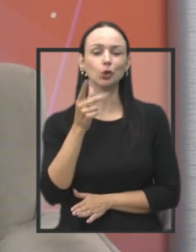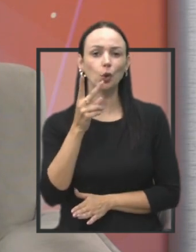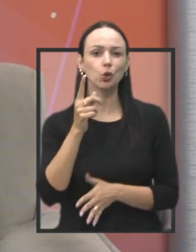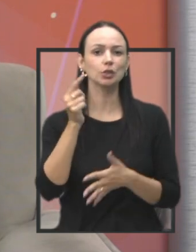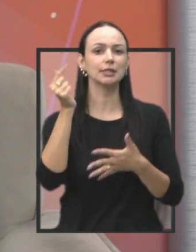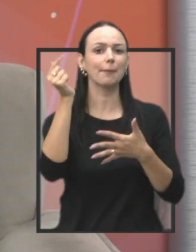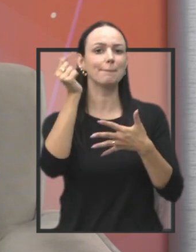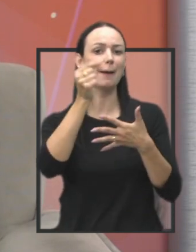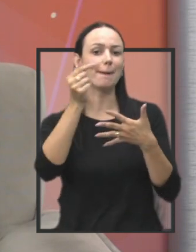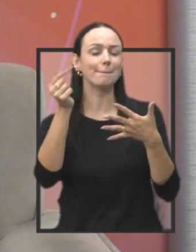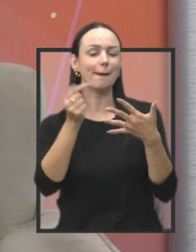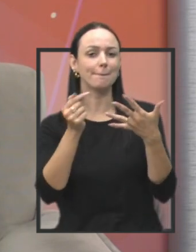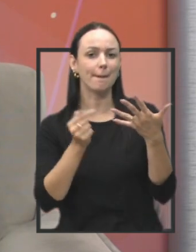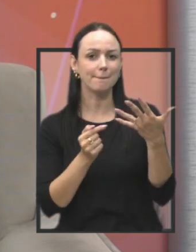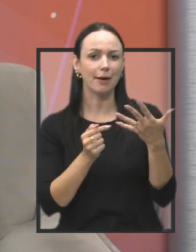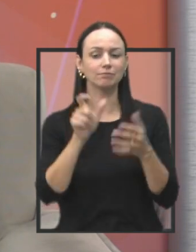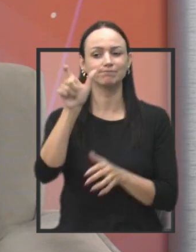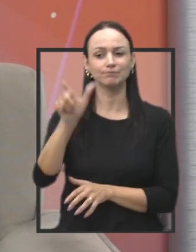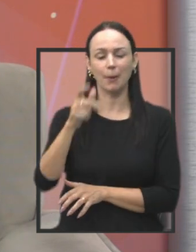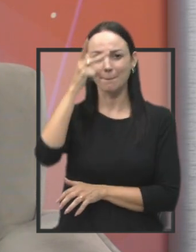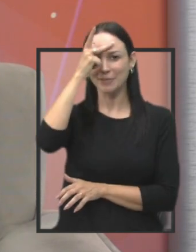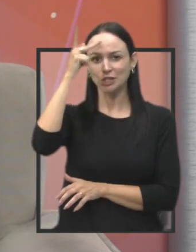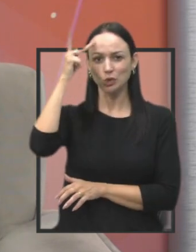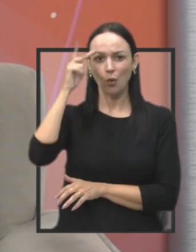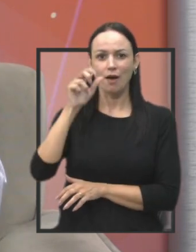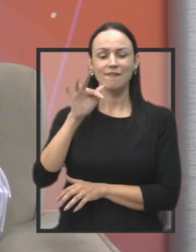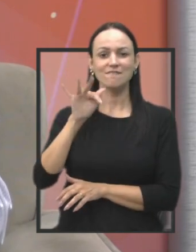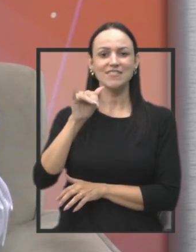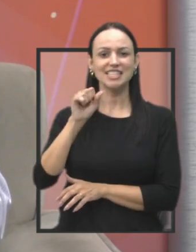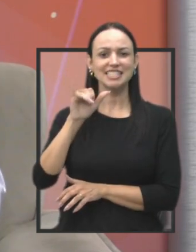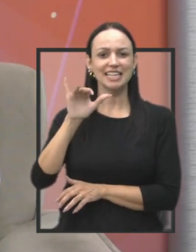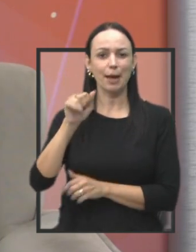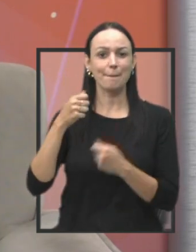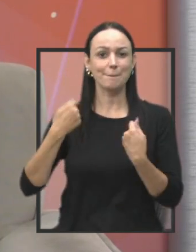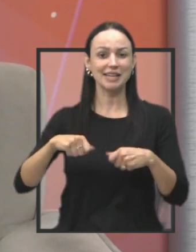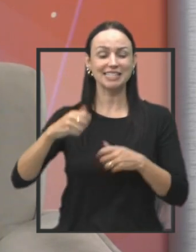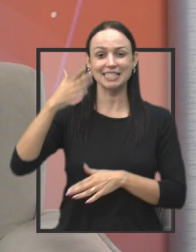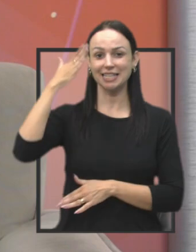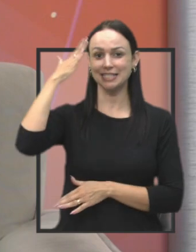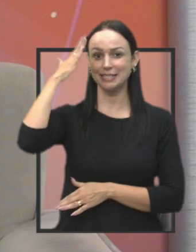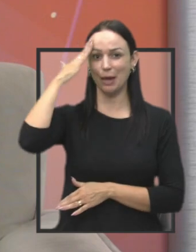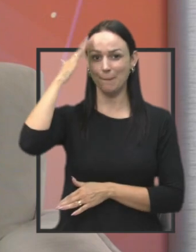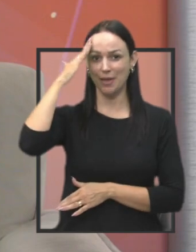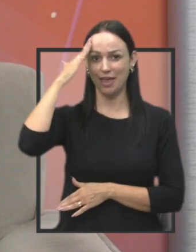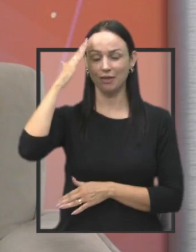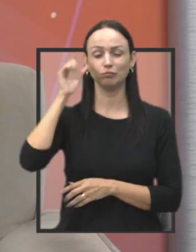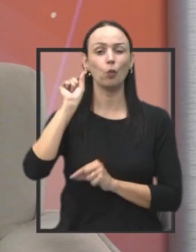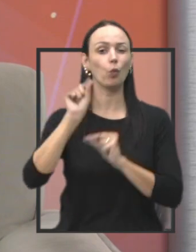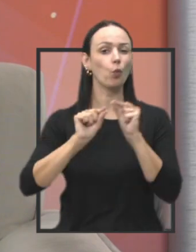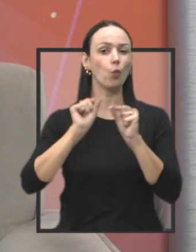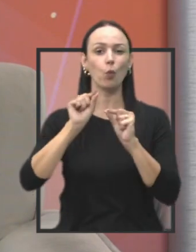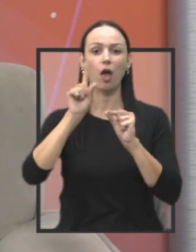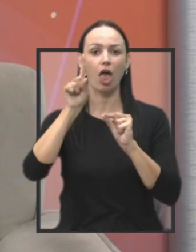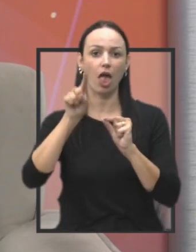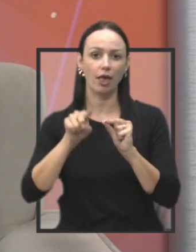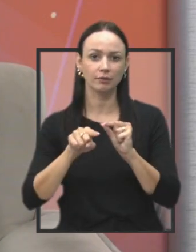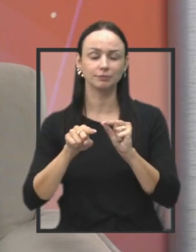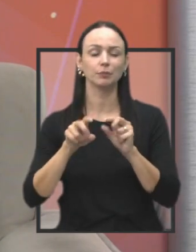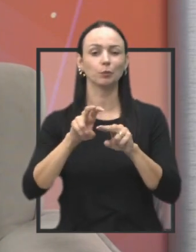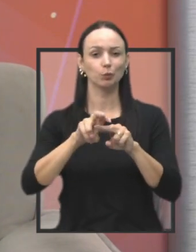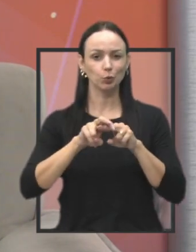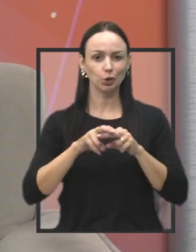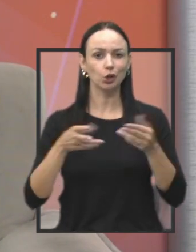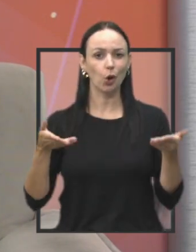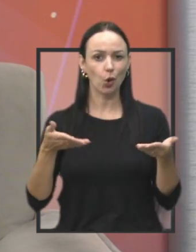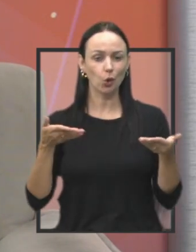condições que o contribuinte pessoa física precisa saber, e é nesse momento que a gente está esclarecendo